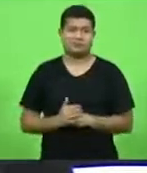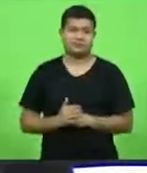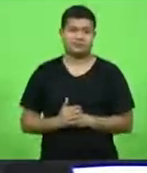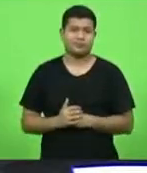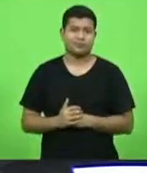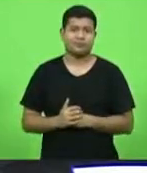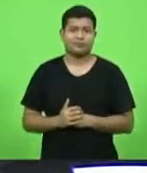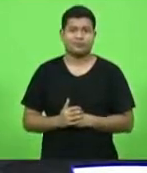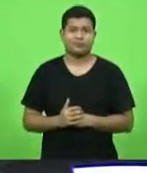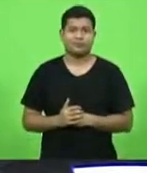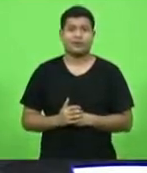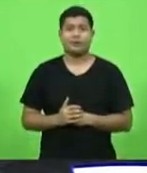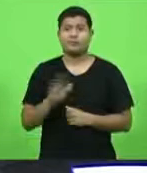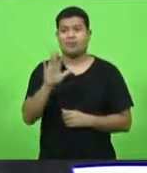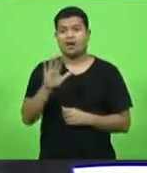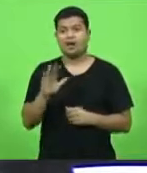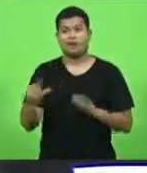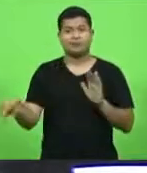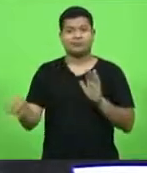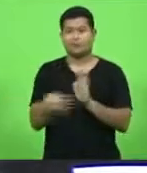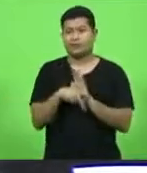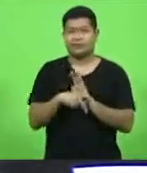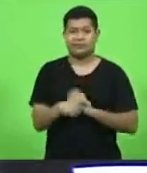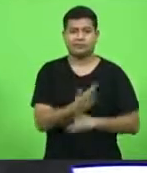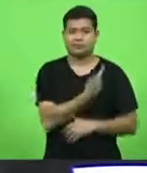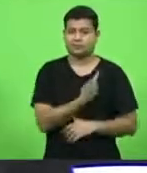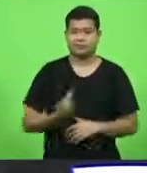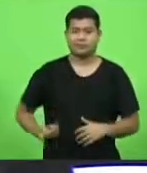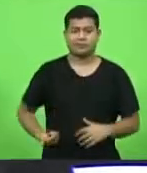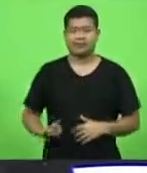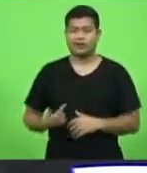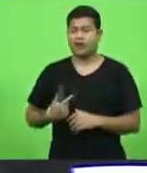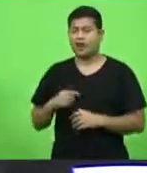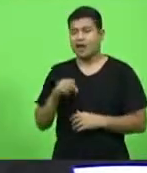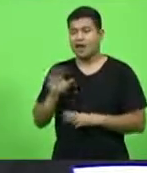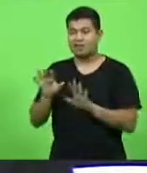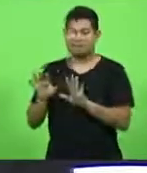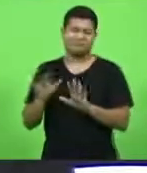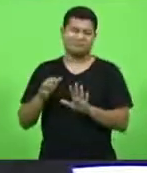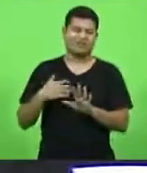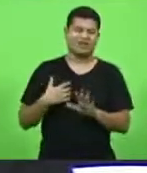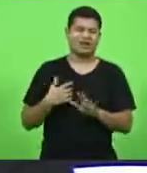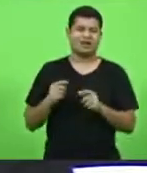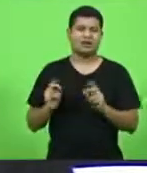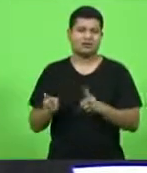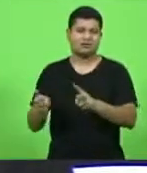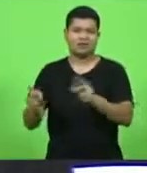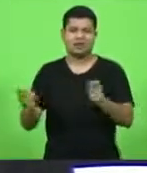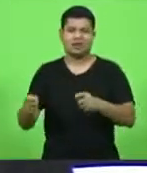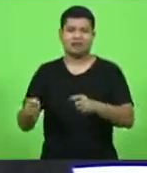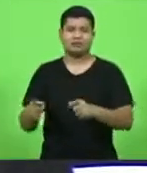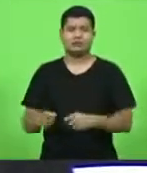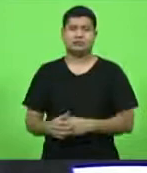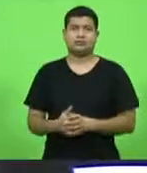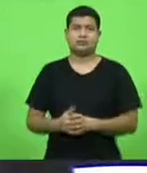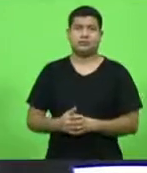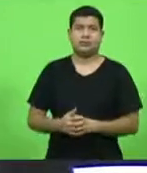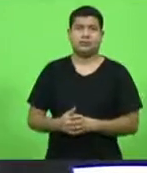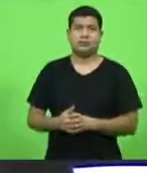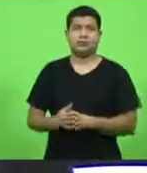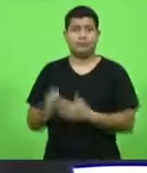empresa mas como é do estado fazem Vista grossa estive lá no dia seguinte fecharam